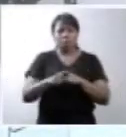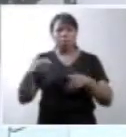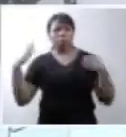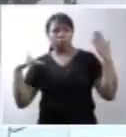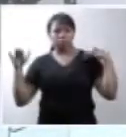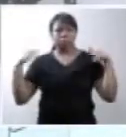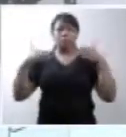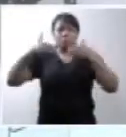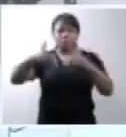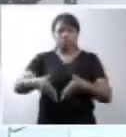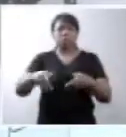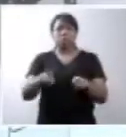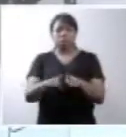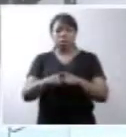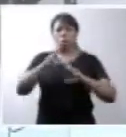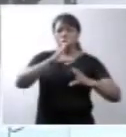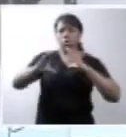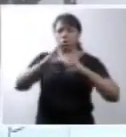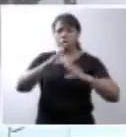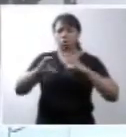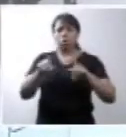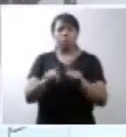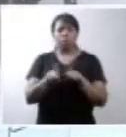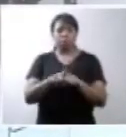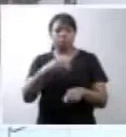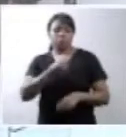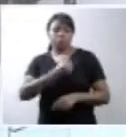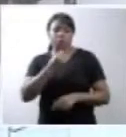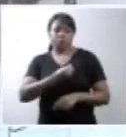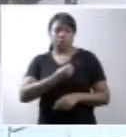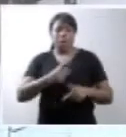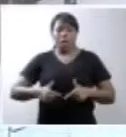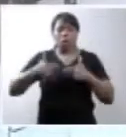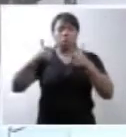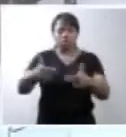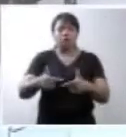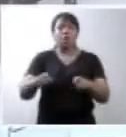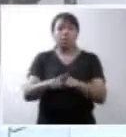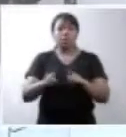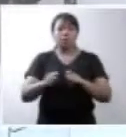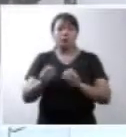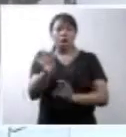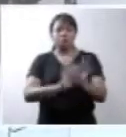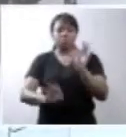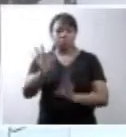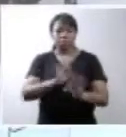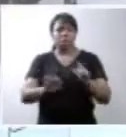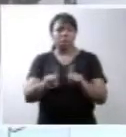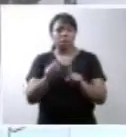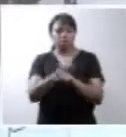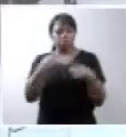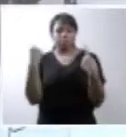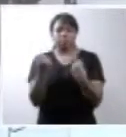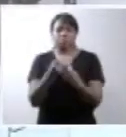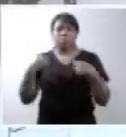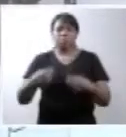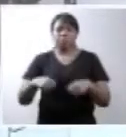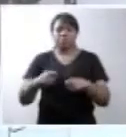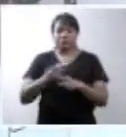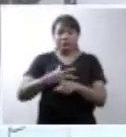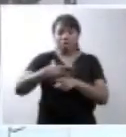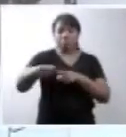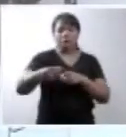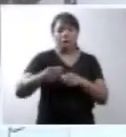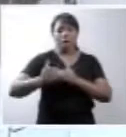de participação, de cultura, de comunicação, de interação e de vida. É lutar pela reestruturação urgente e radical de uma sociedade que precisa